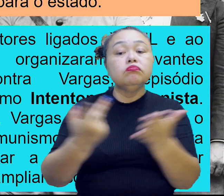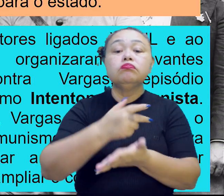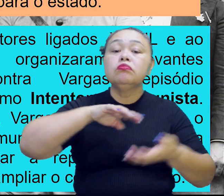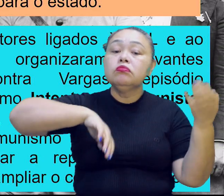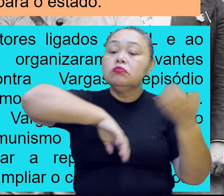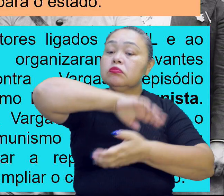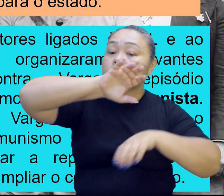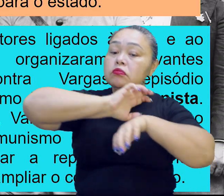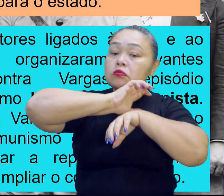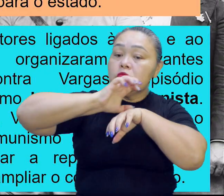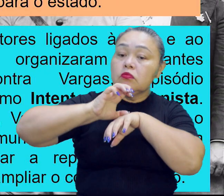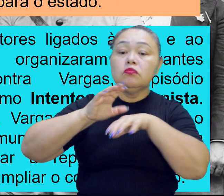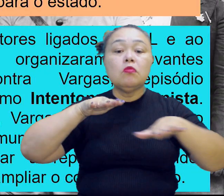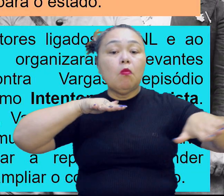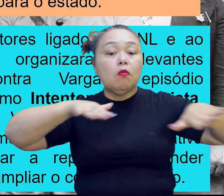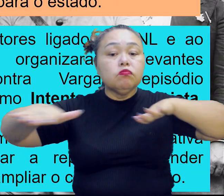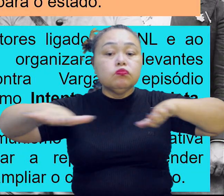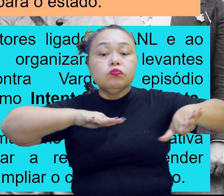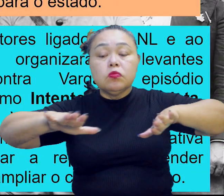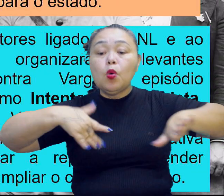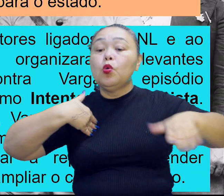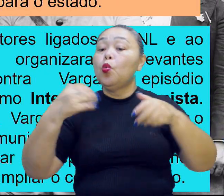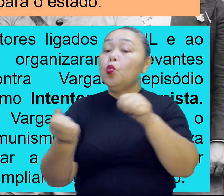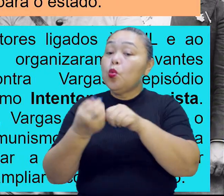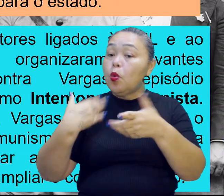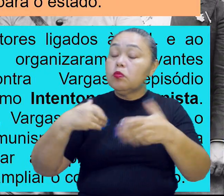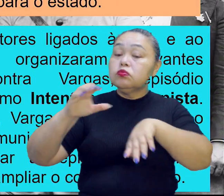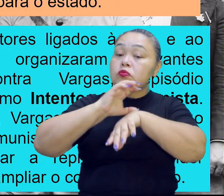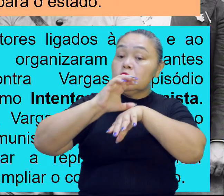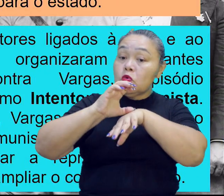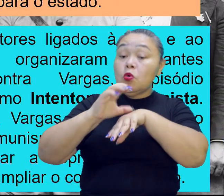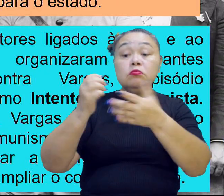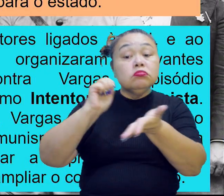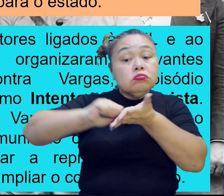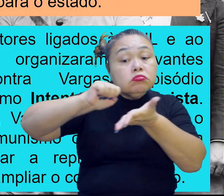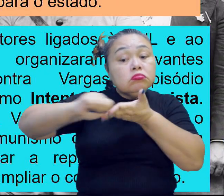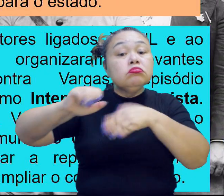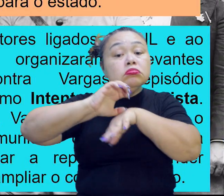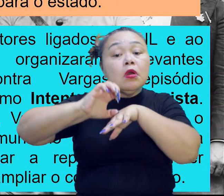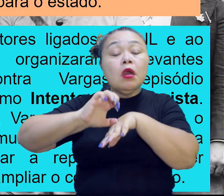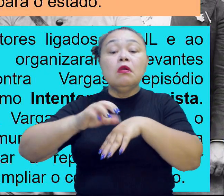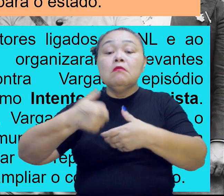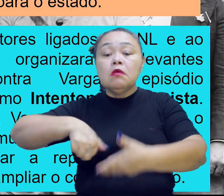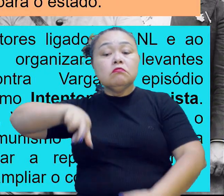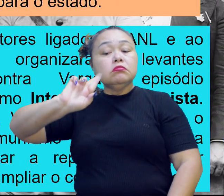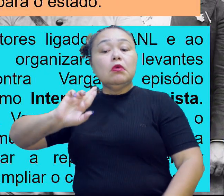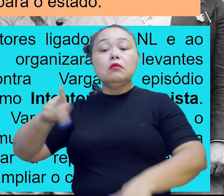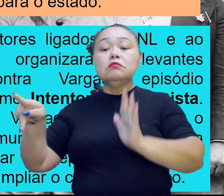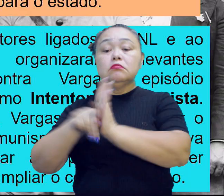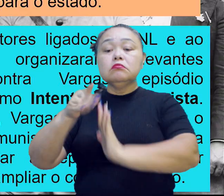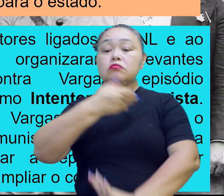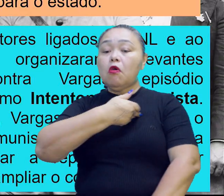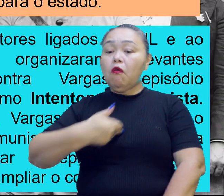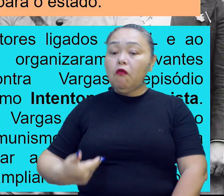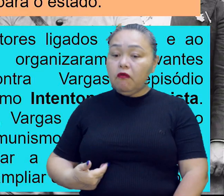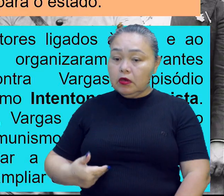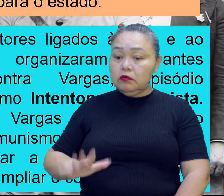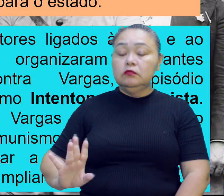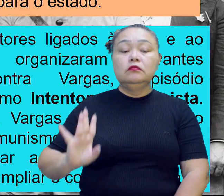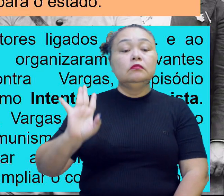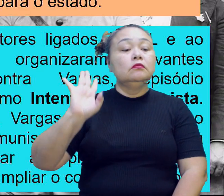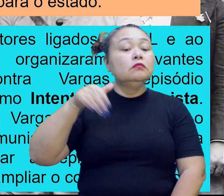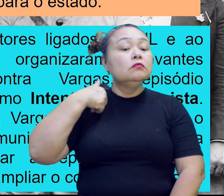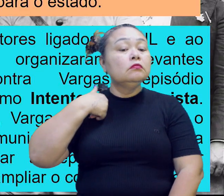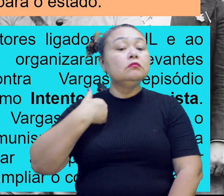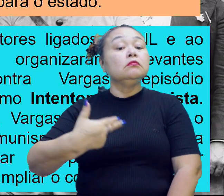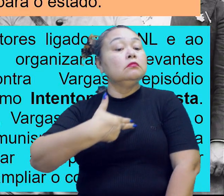Constitucionalista, movimento que exigiu a nova Constituição e maior autonomia para o Estado. Bom, o Getúlio